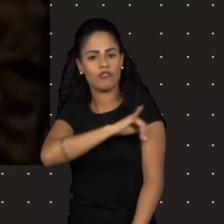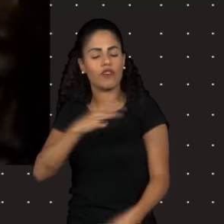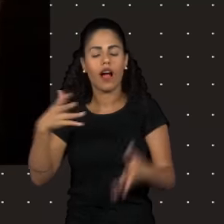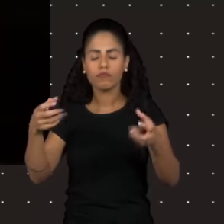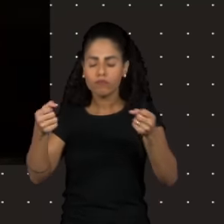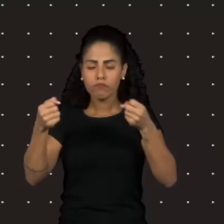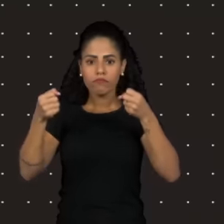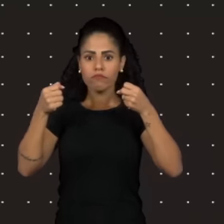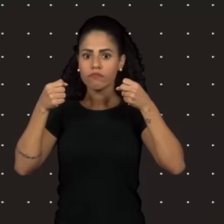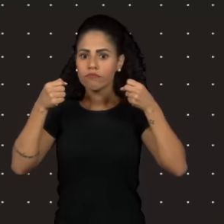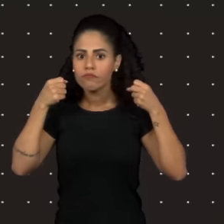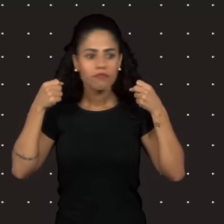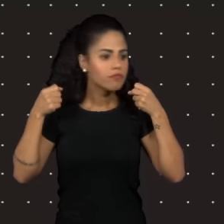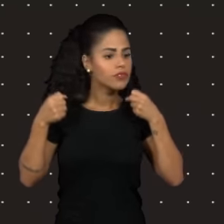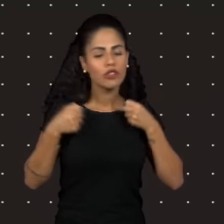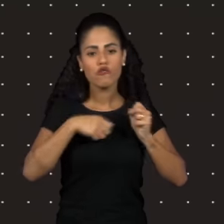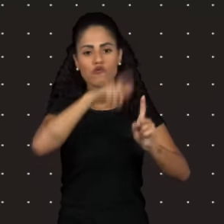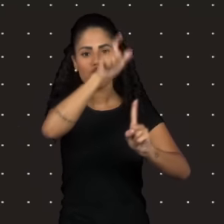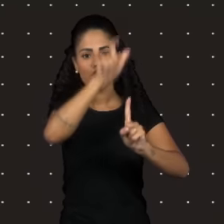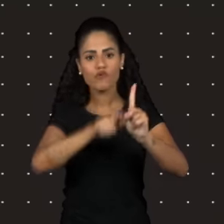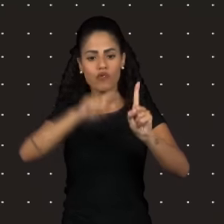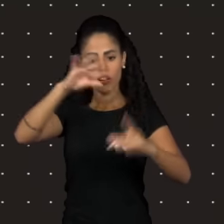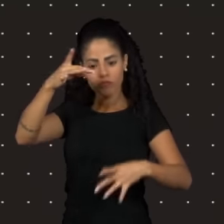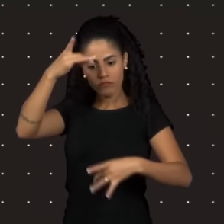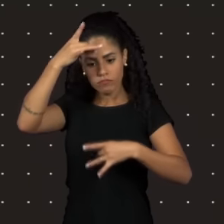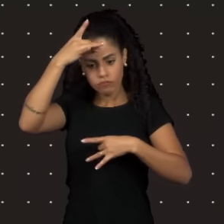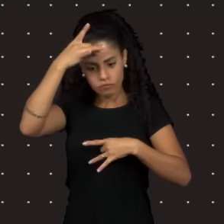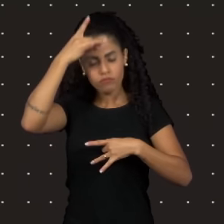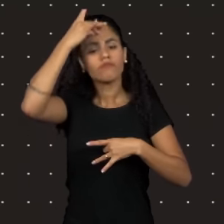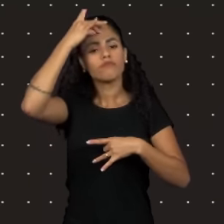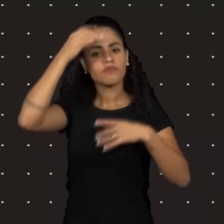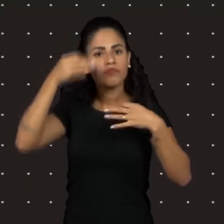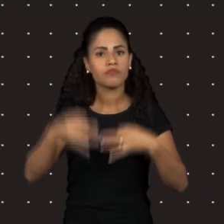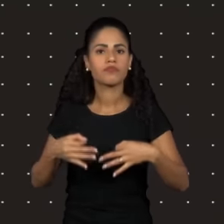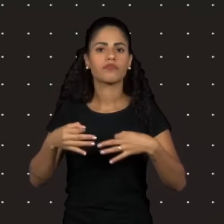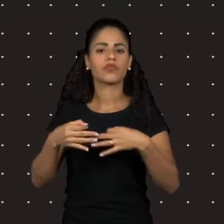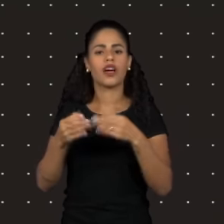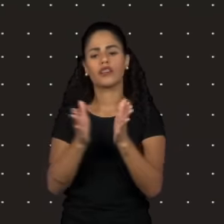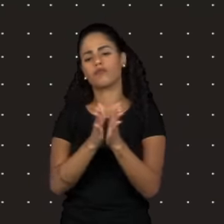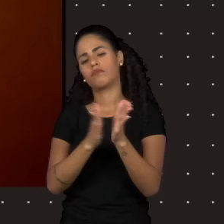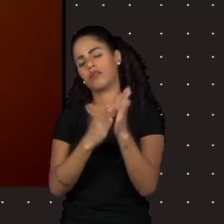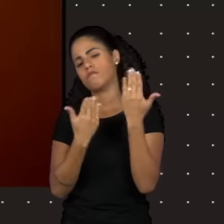Então, ela trabalhou na companhia de ópera, fez, não sei,